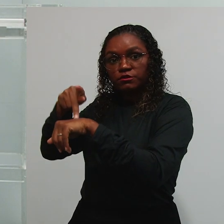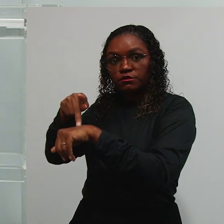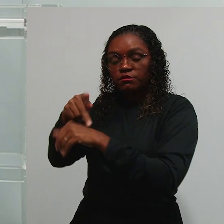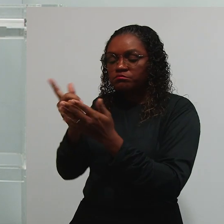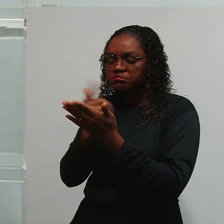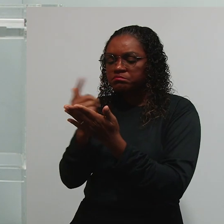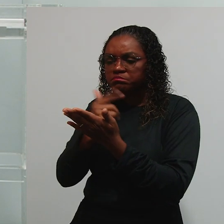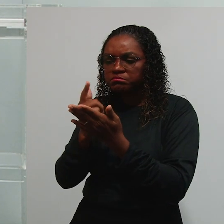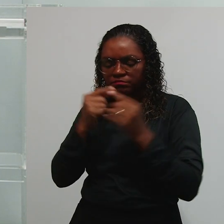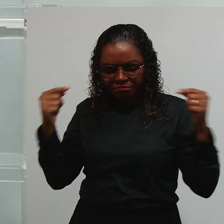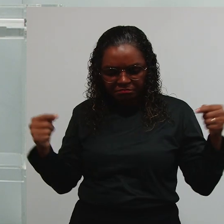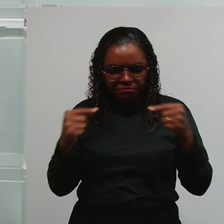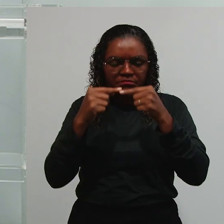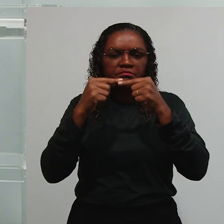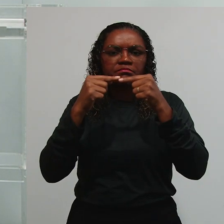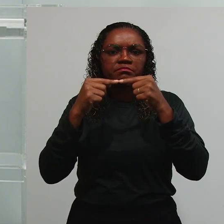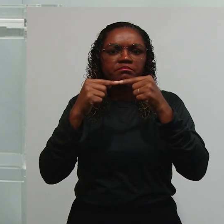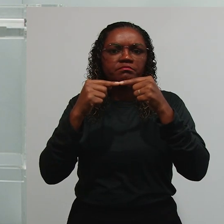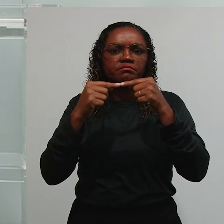autores que você leu